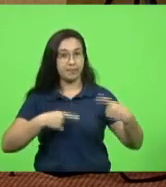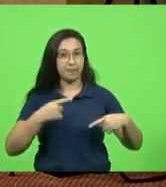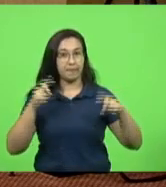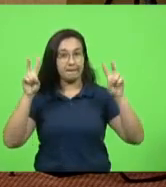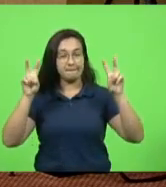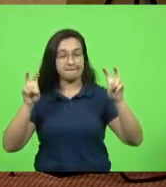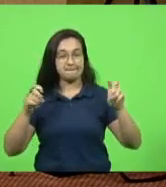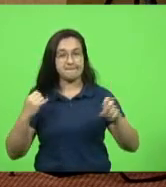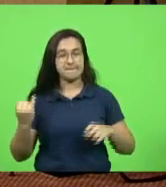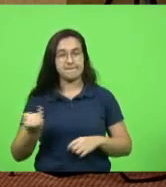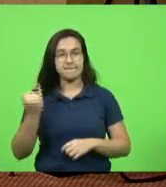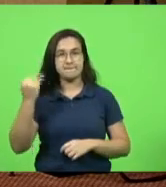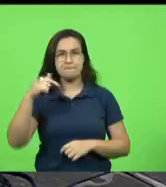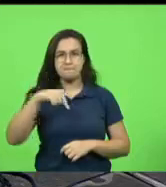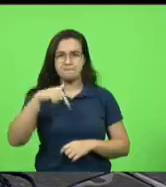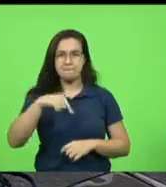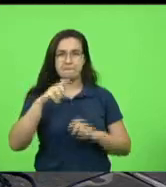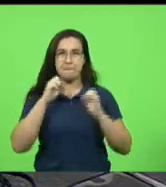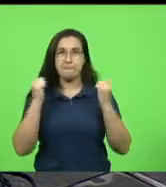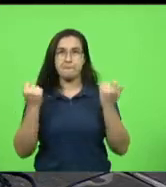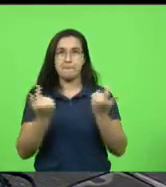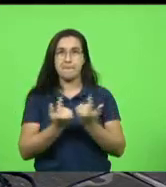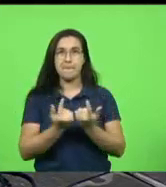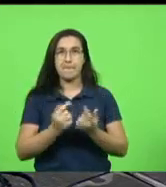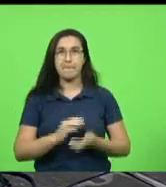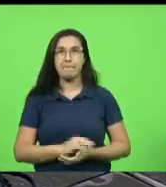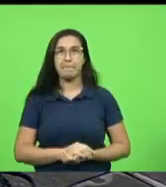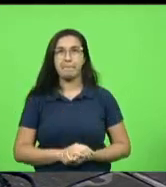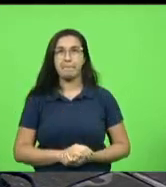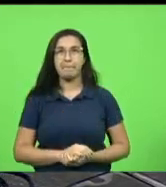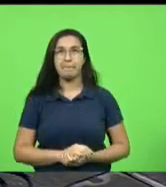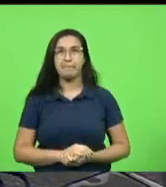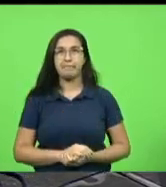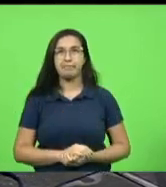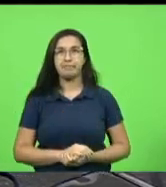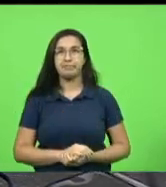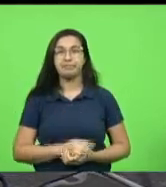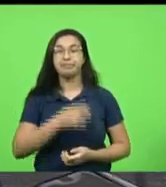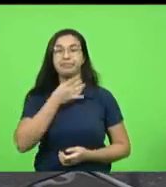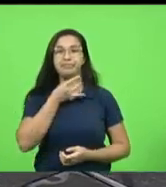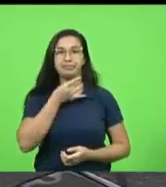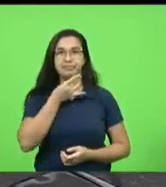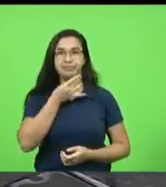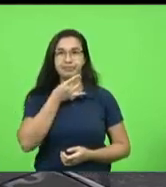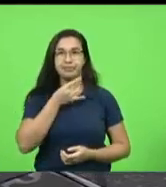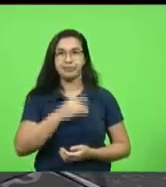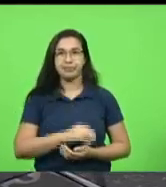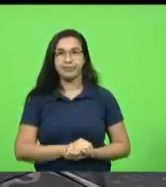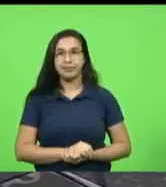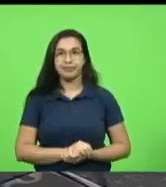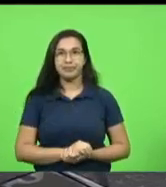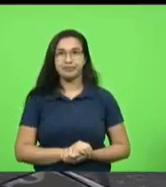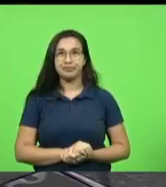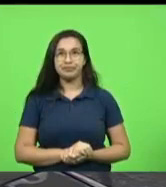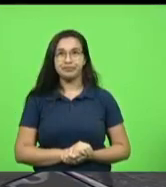aqui no plenário, nas comissões. É legítimo